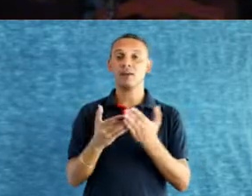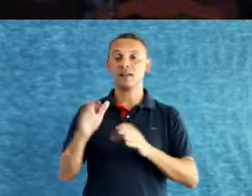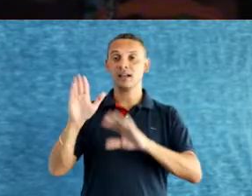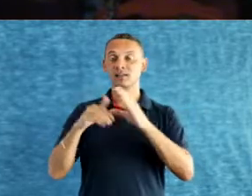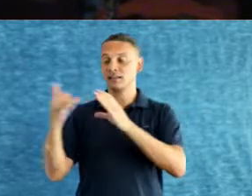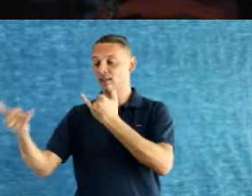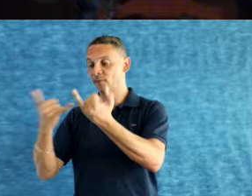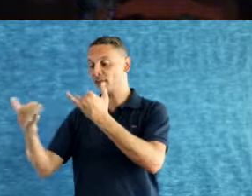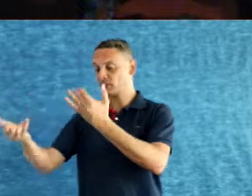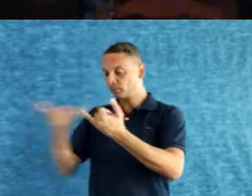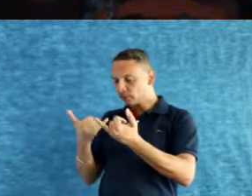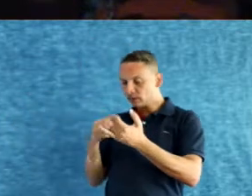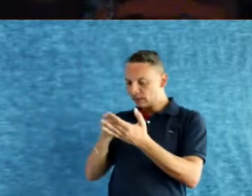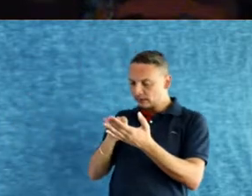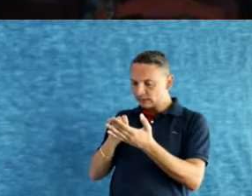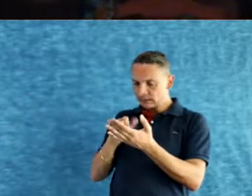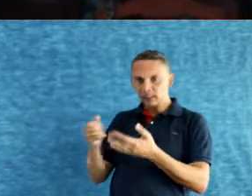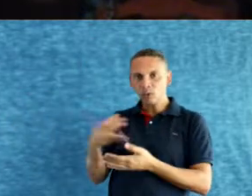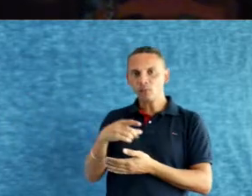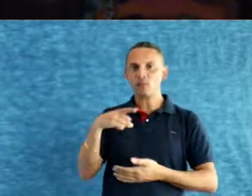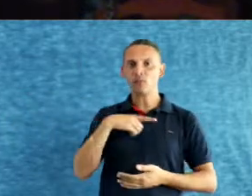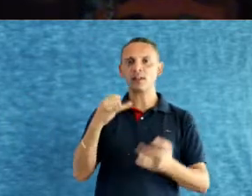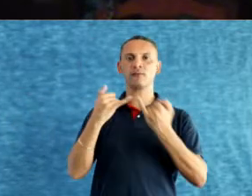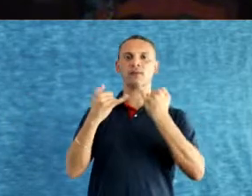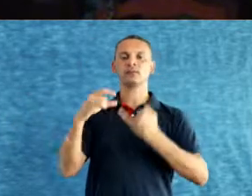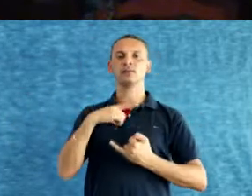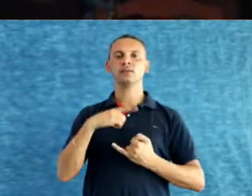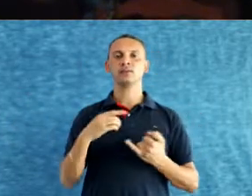que o advogado veio e casou-se com ela,